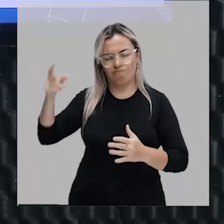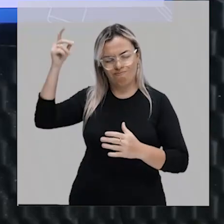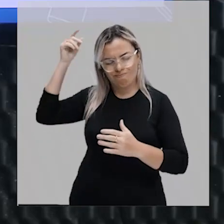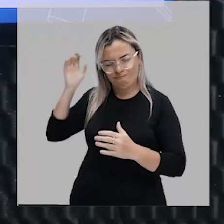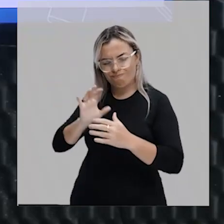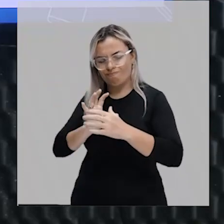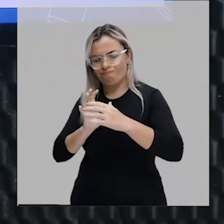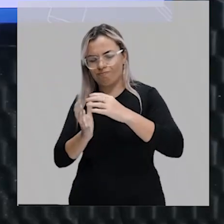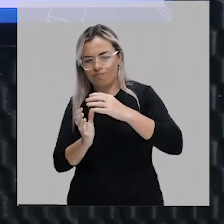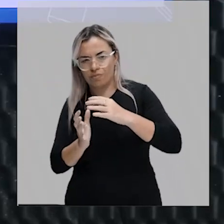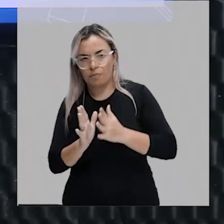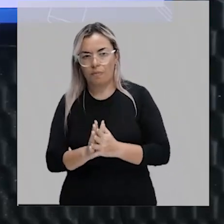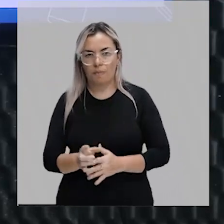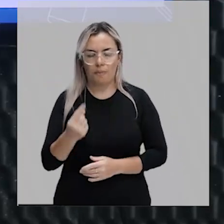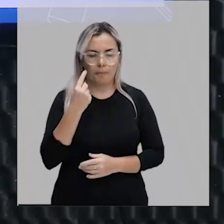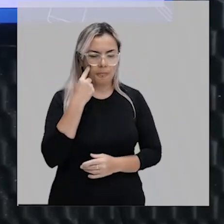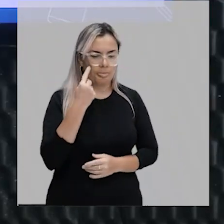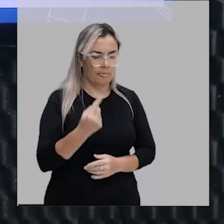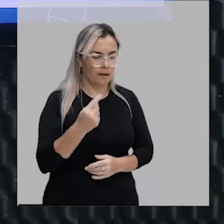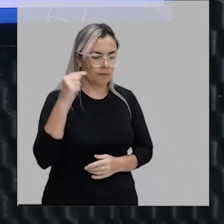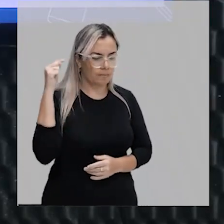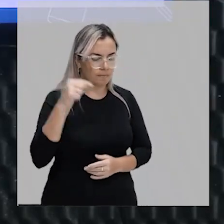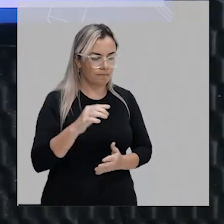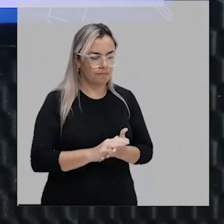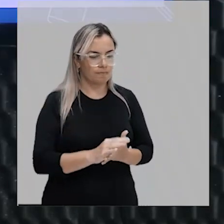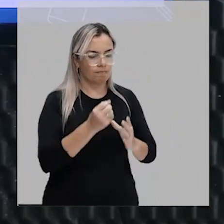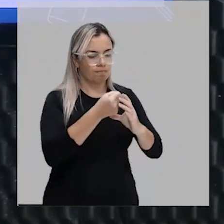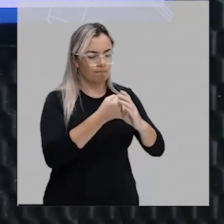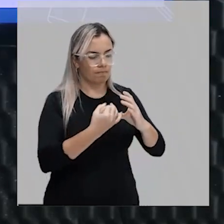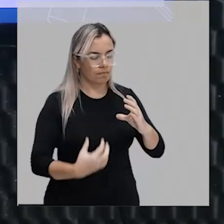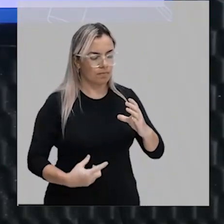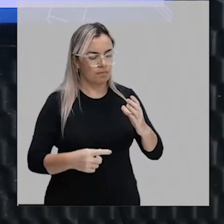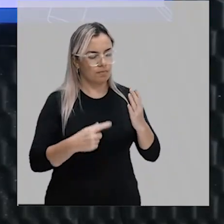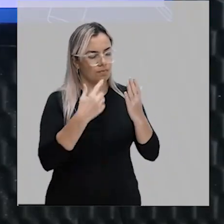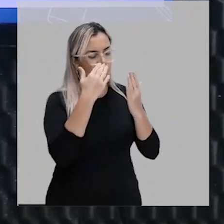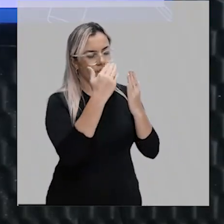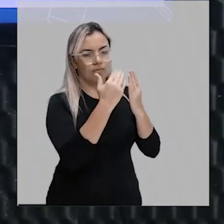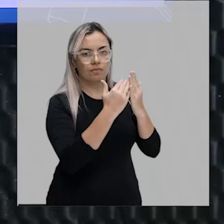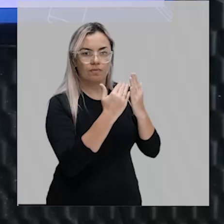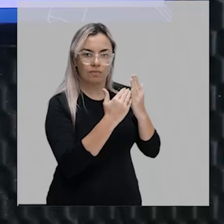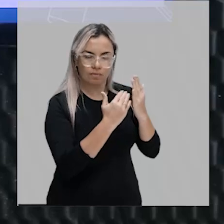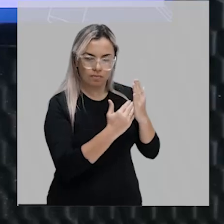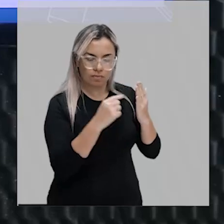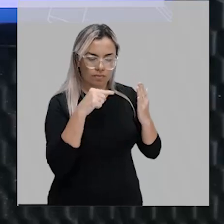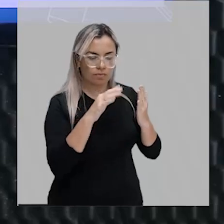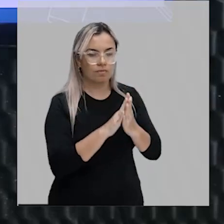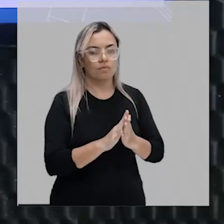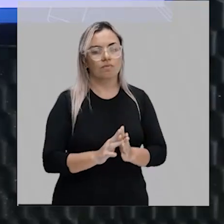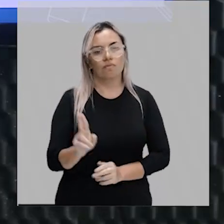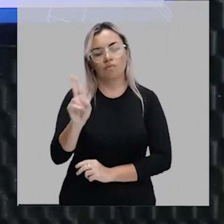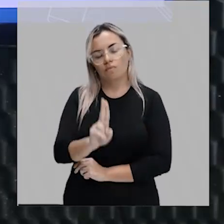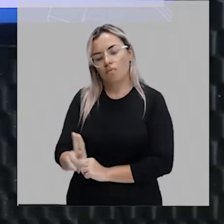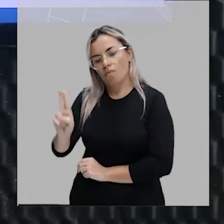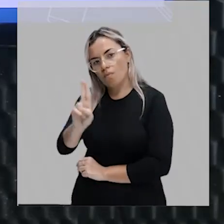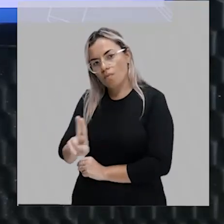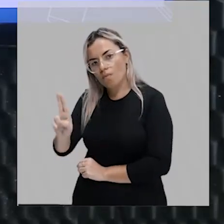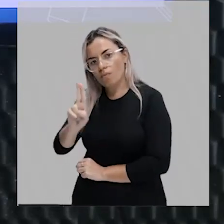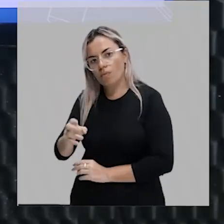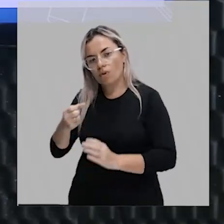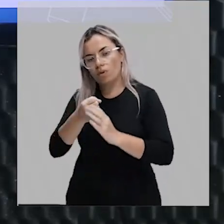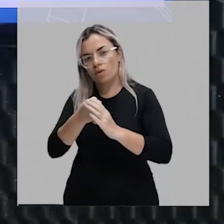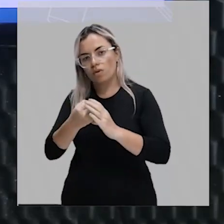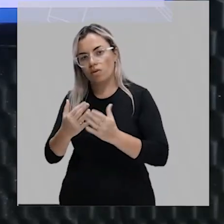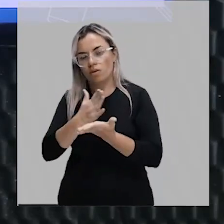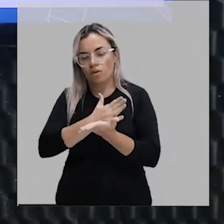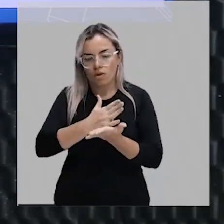Oriental. Observe que esses componentes, essas sociedades, vão utilizar esses componentes a